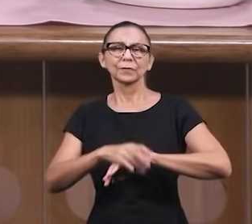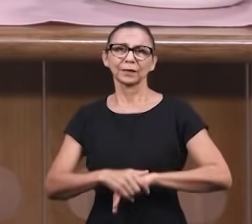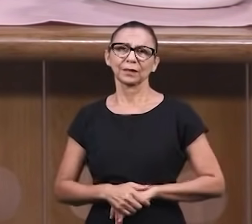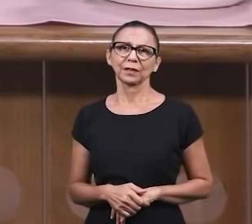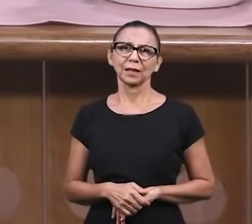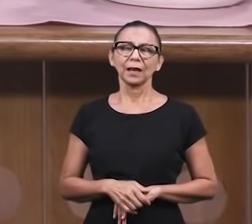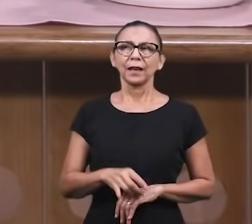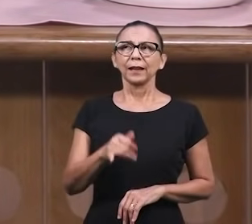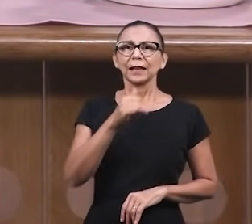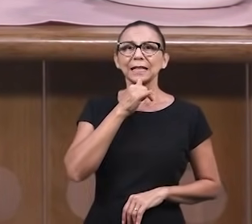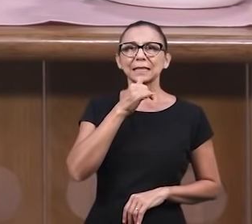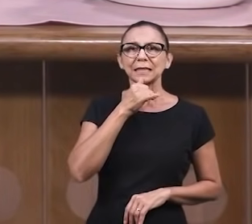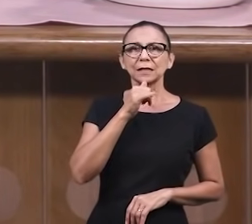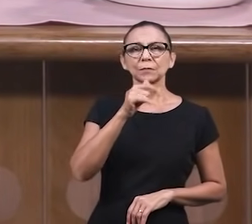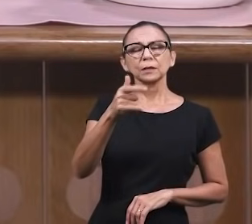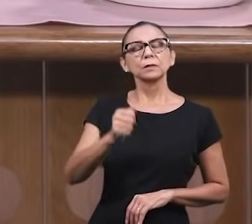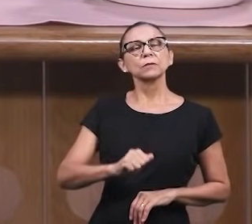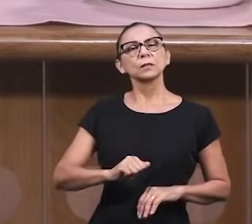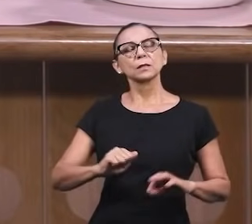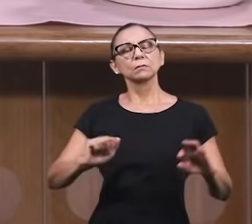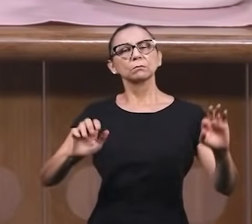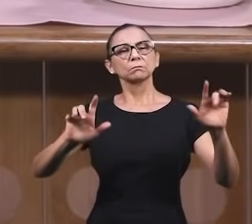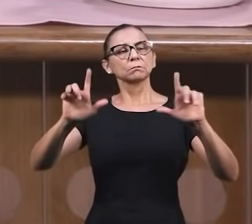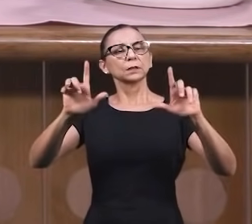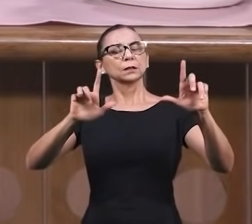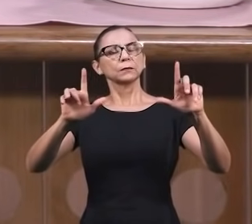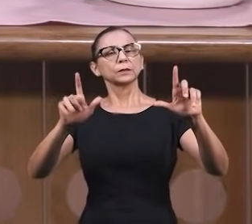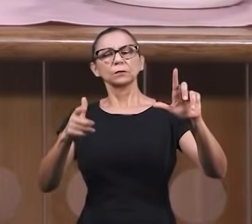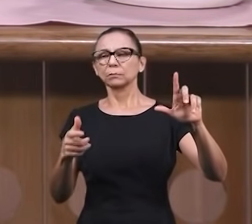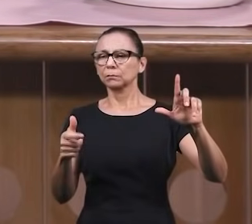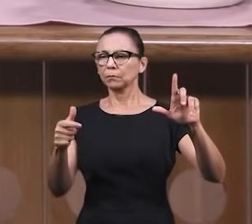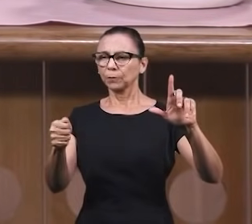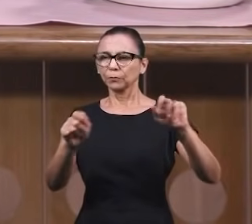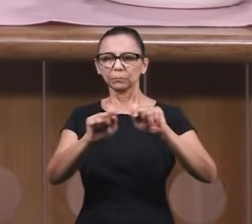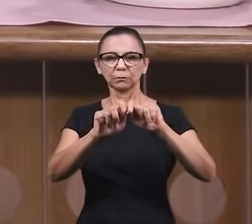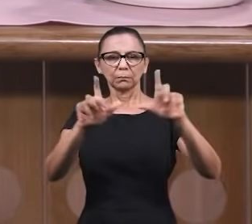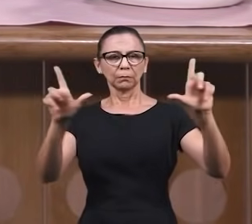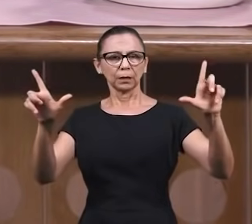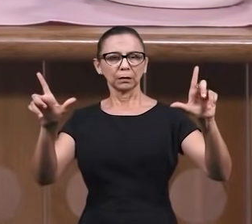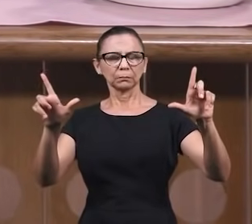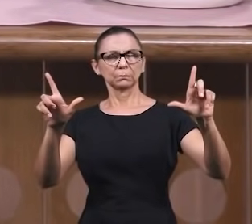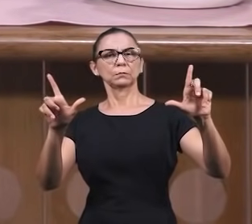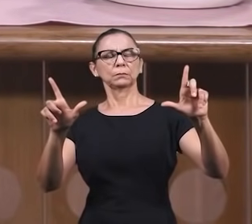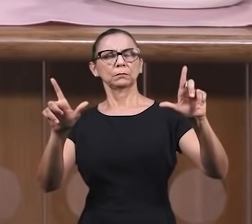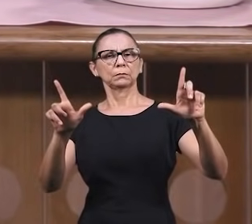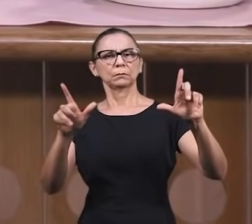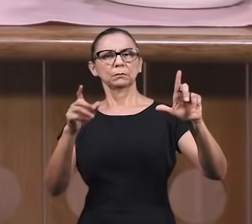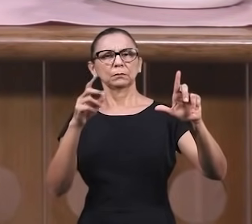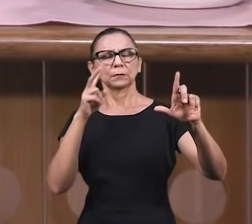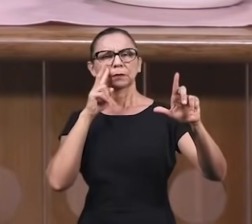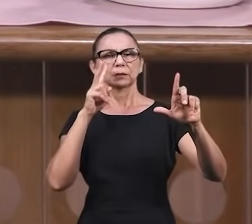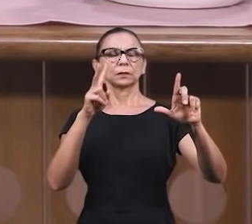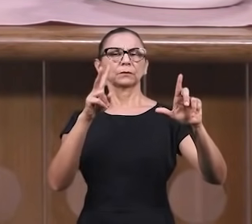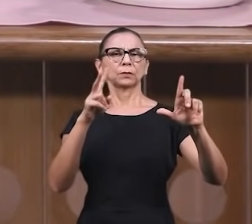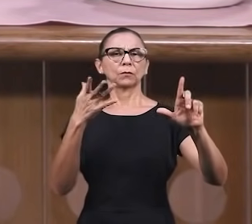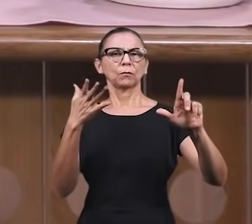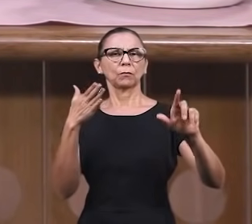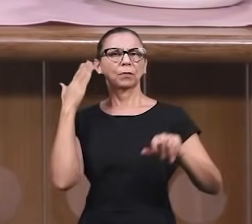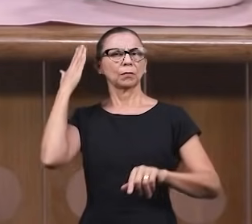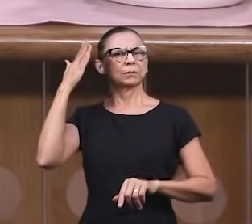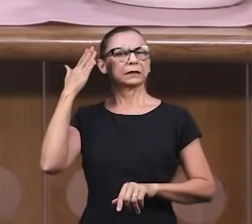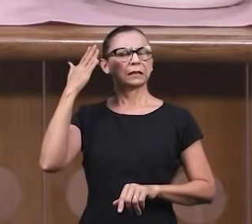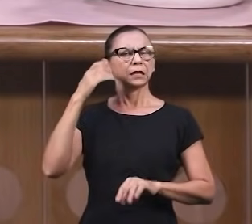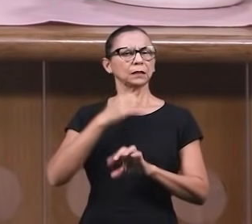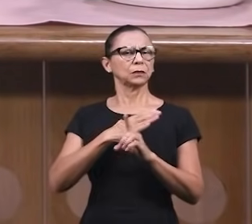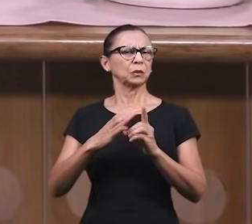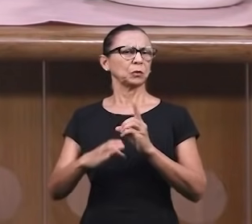você ligou a televisão e viu uma mensagem e você achou que aquilo ali foi uma coisa